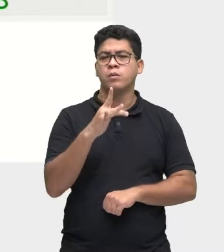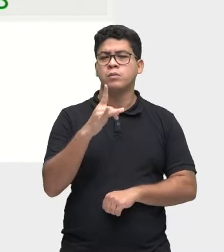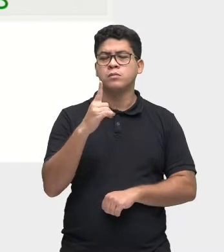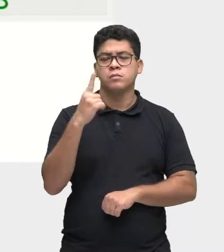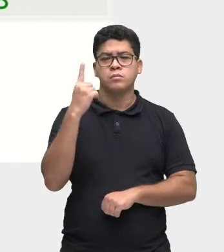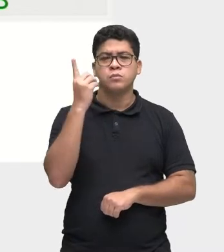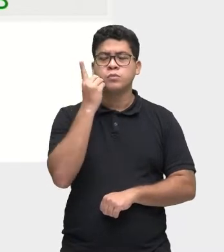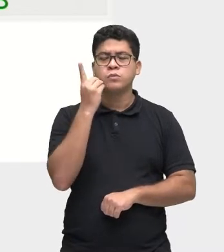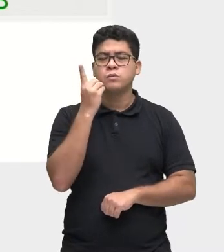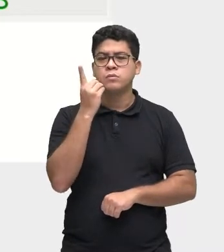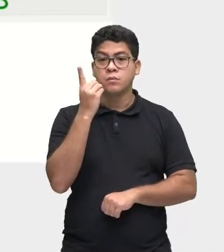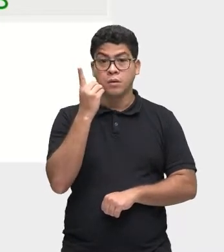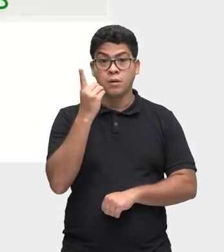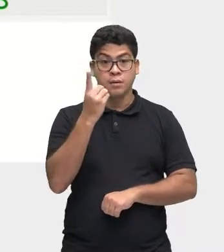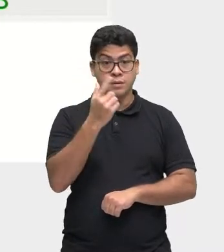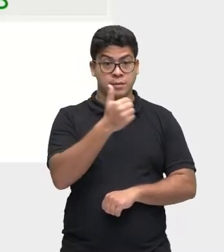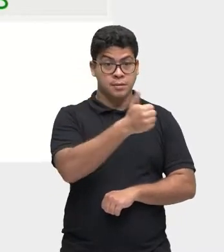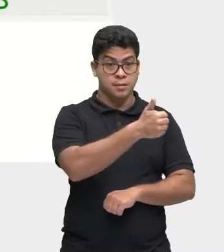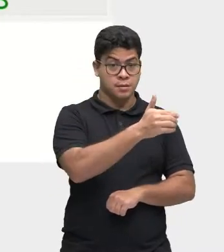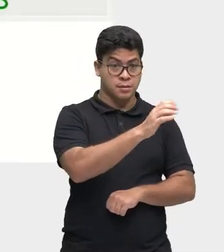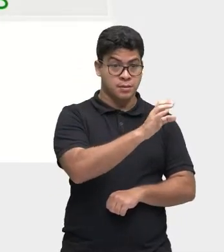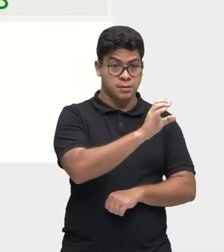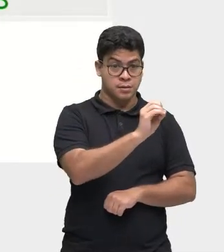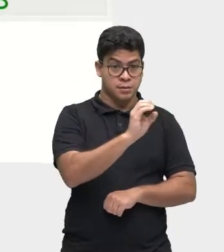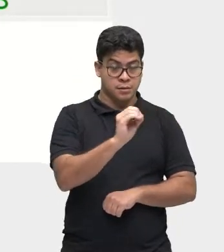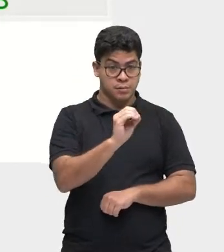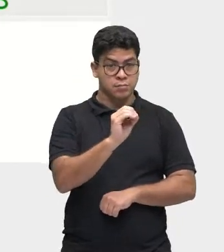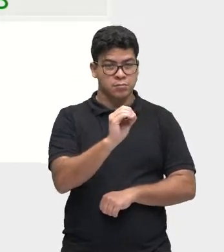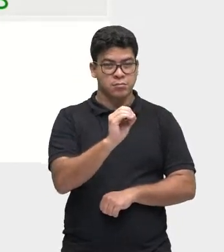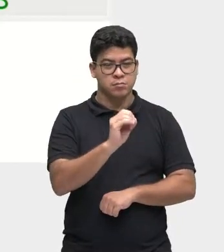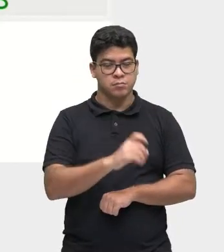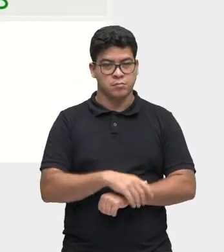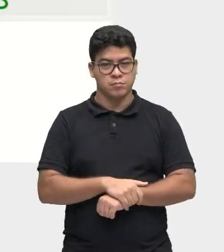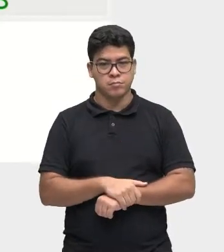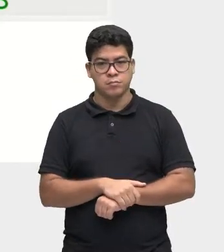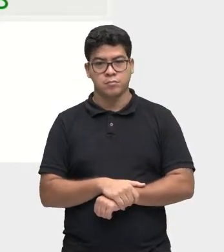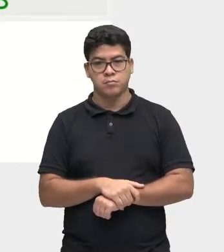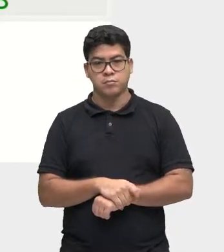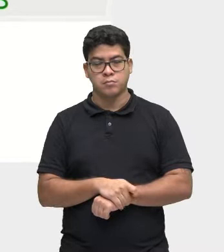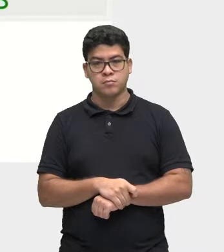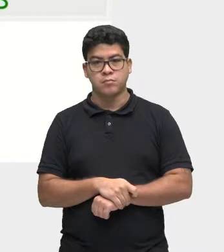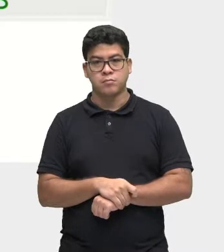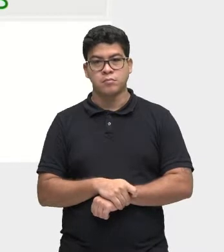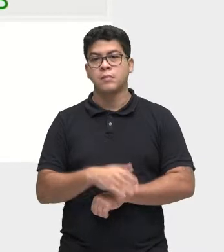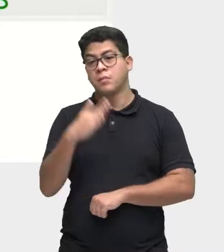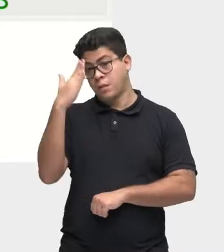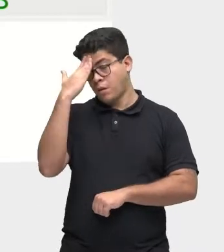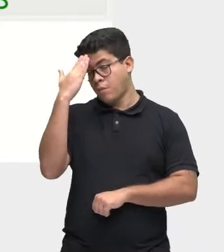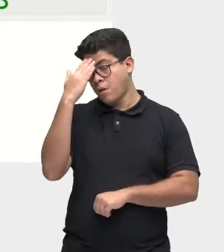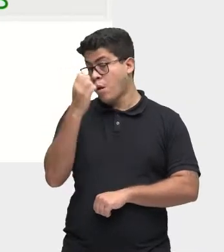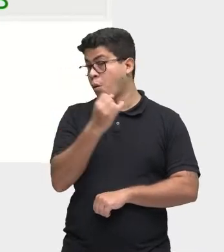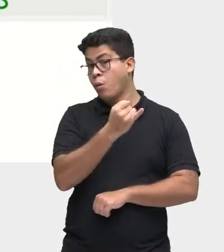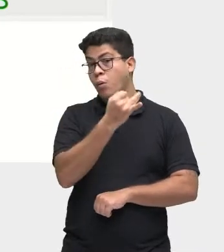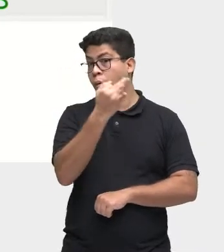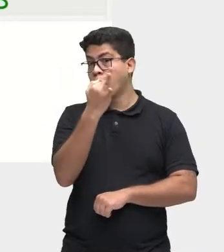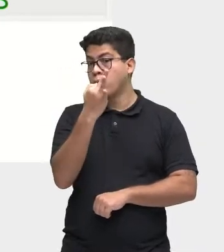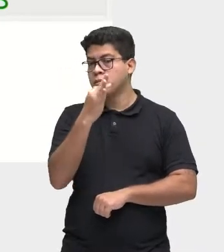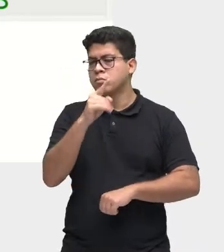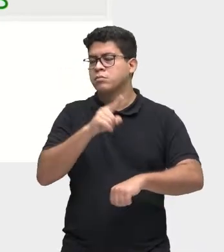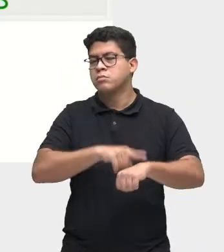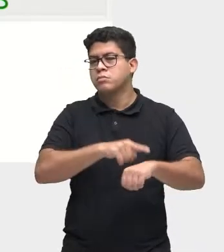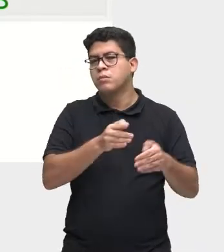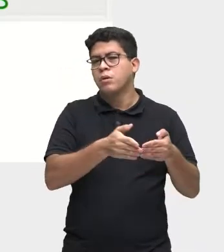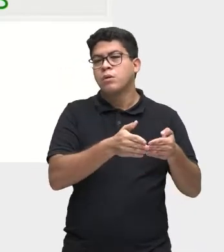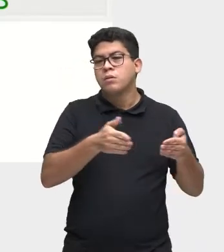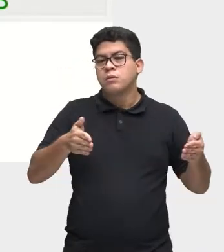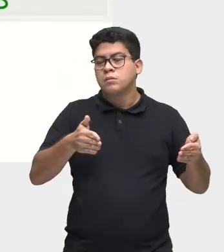dias. Está aqui, ó. Que é o que a gente quer saber. Quanto vai custar para 150 funcionários